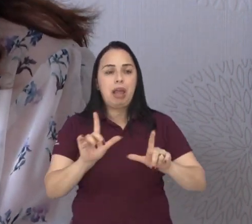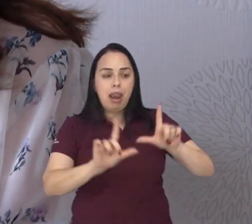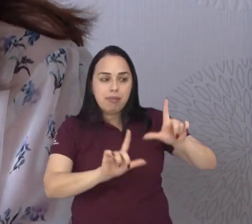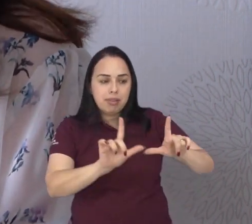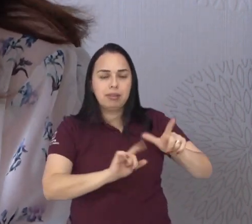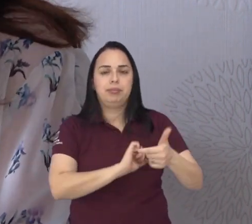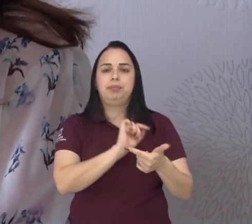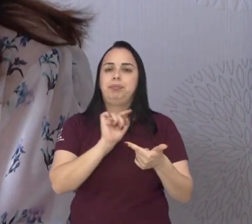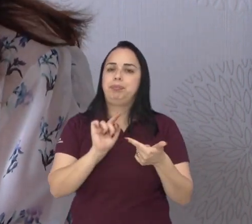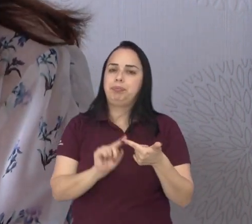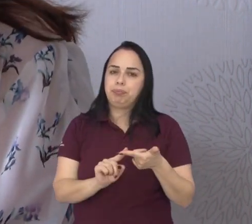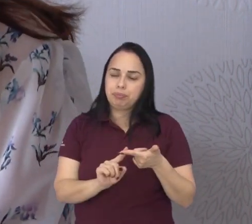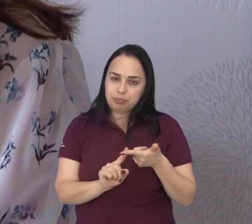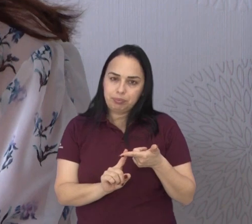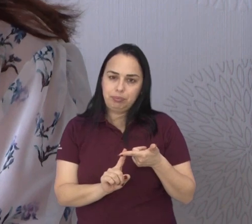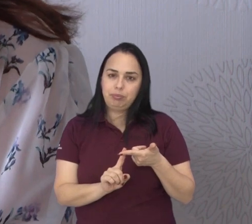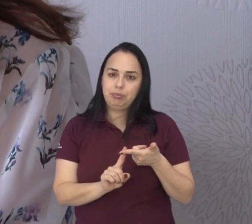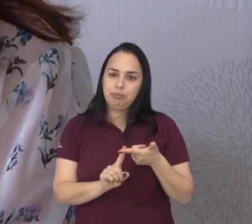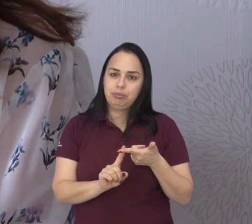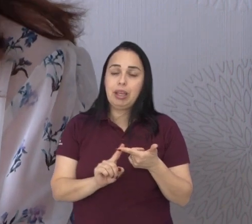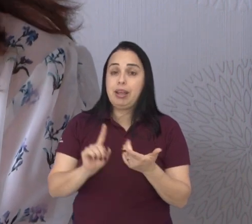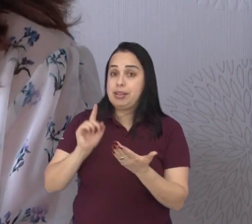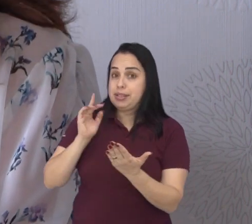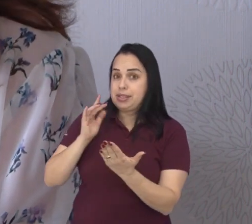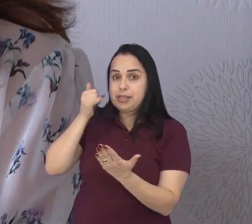inclui televisão,